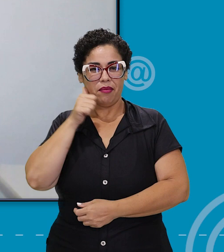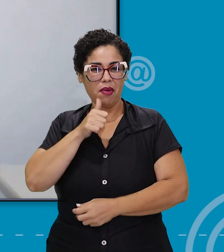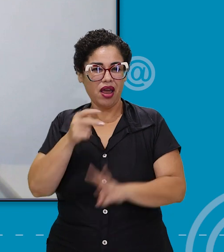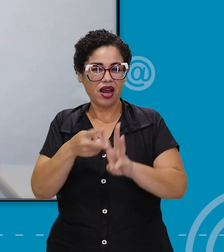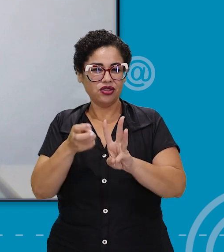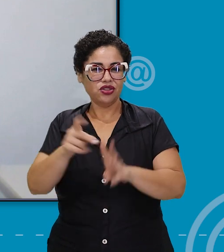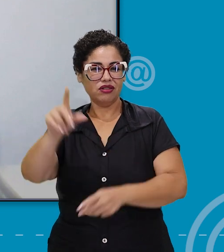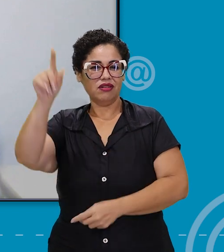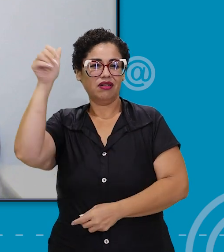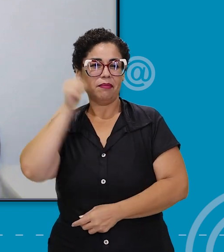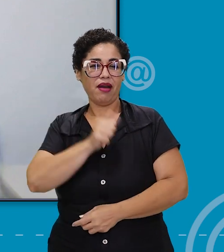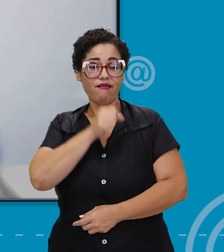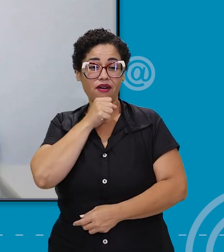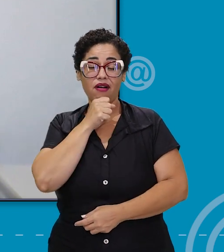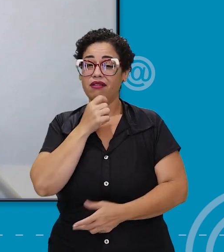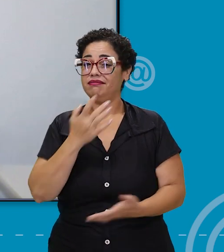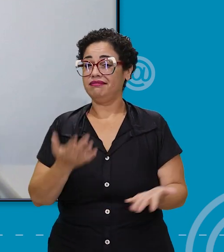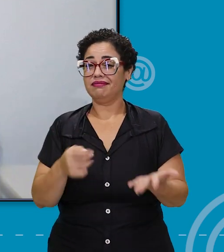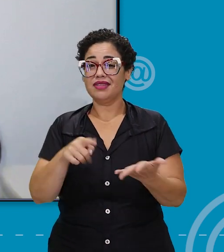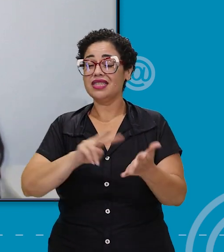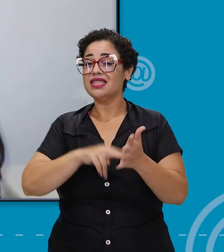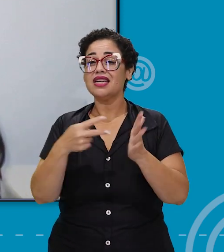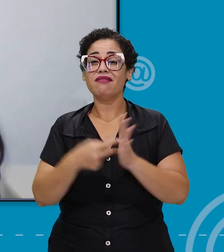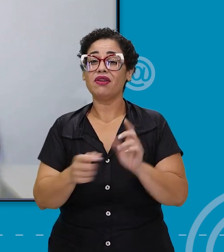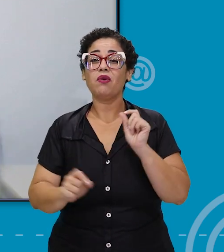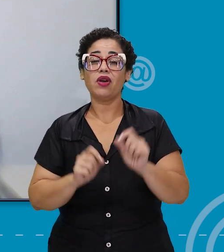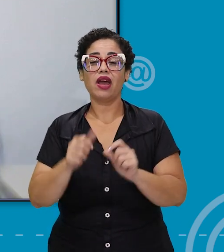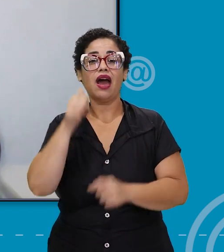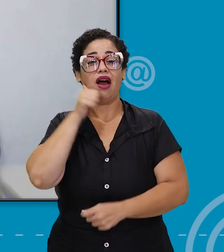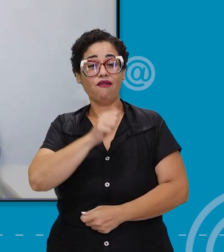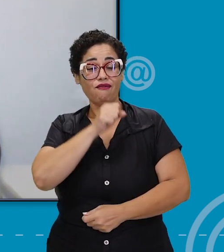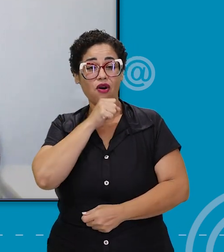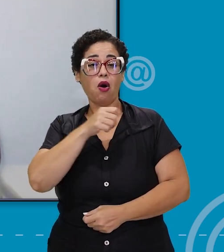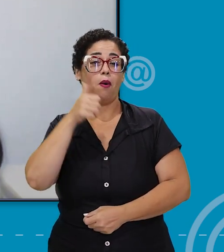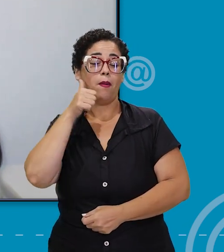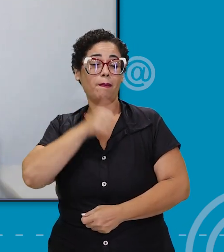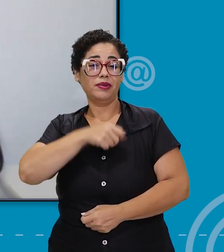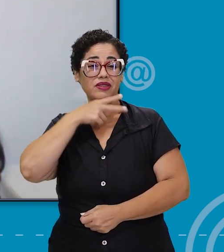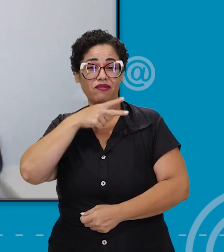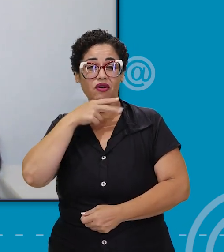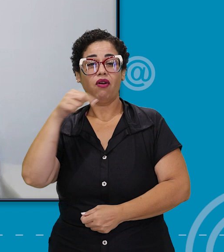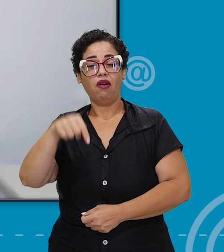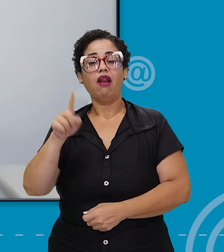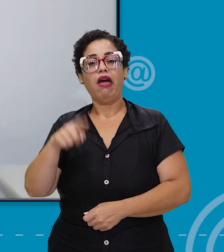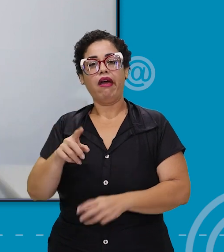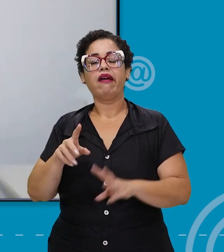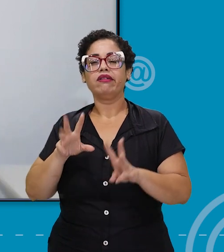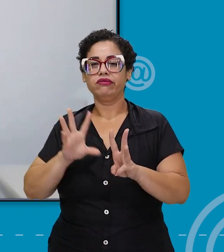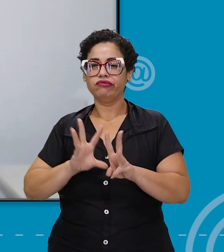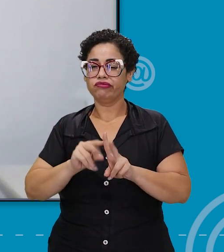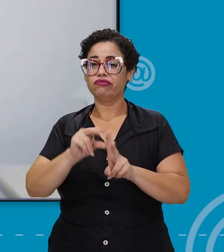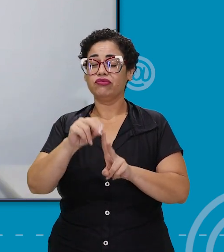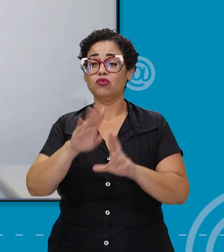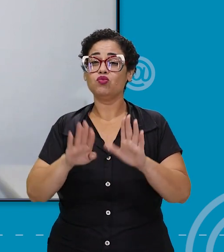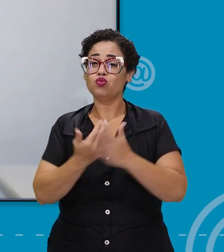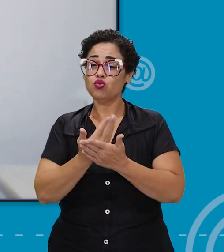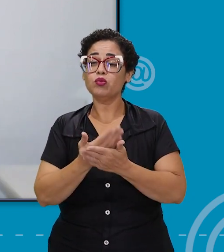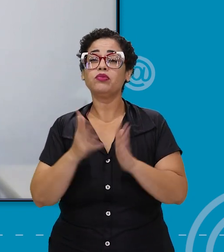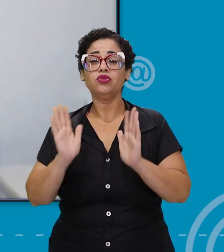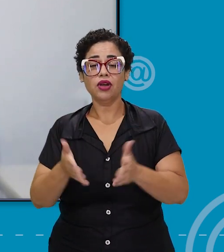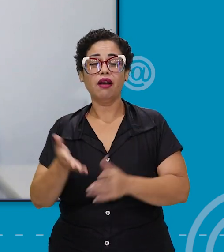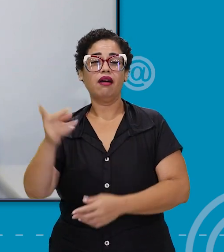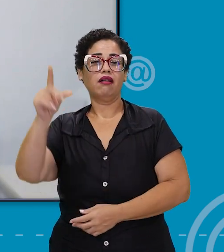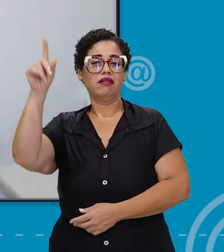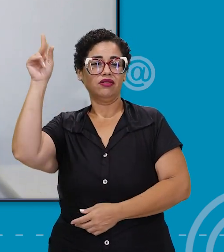de minha avó foi pega no laço. Basicamente, é ele traduzindo que a avó ou a bisavó dele foi estuprada. E é isso, né? Essa é